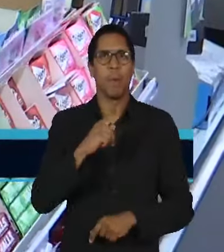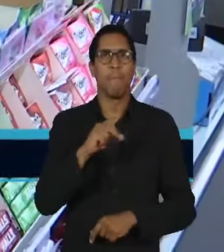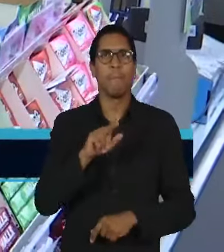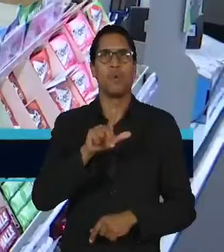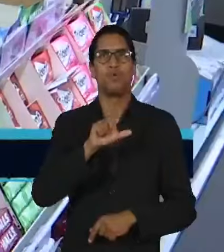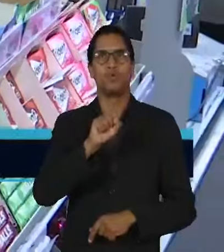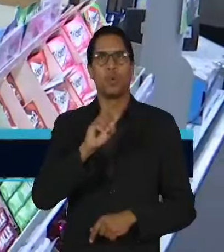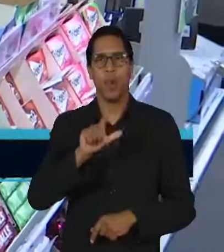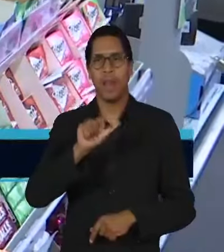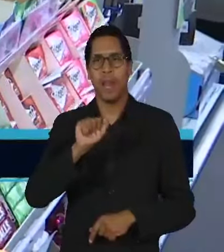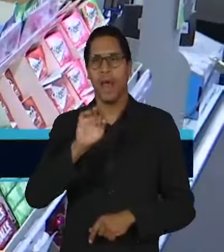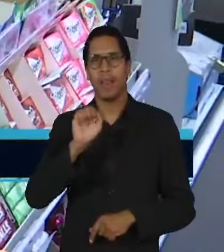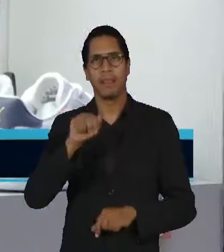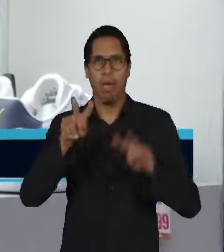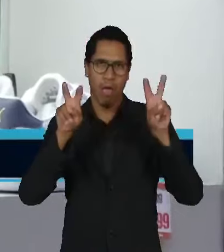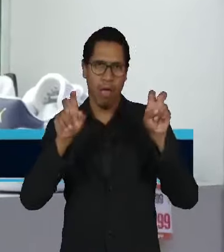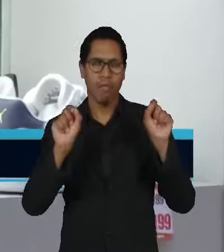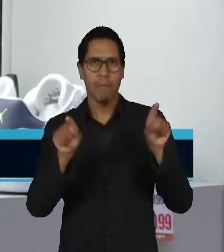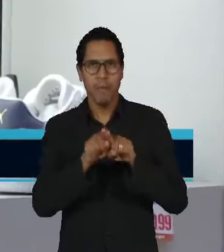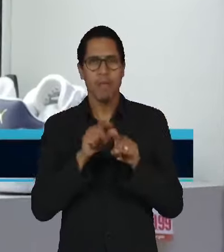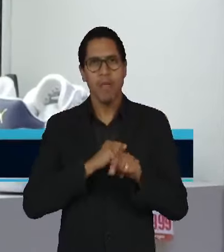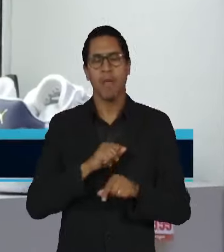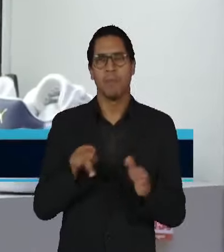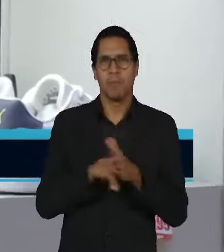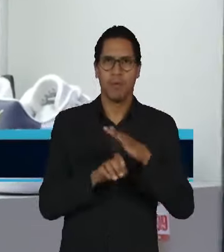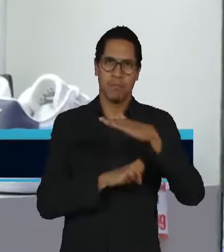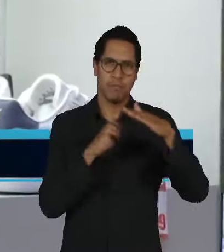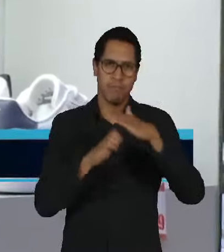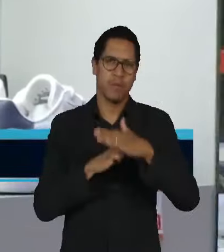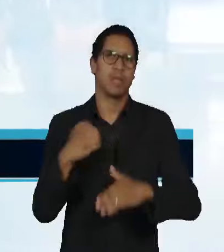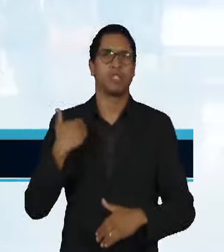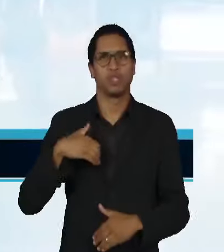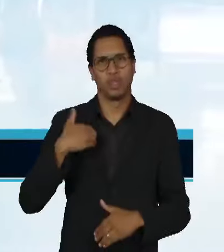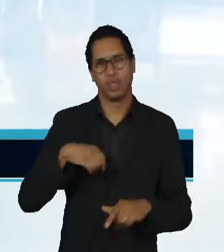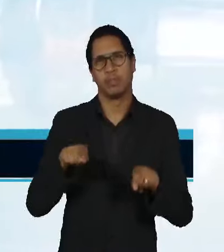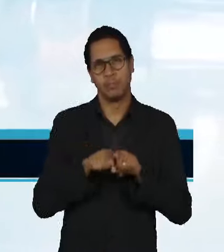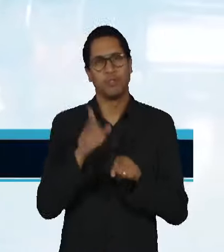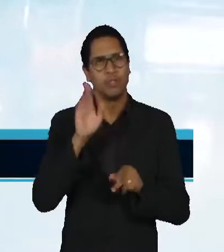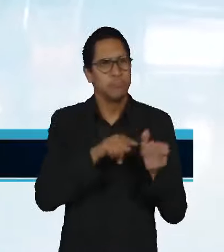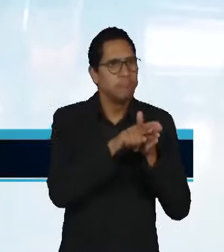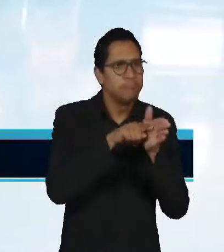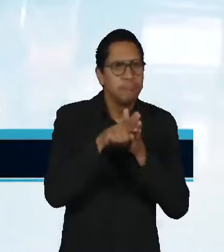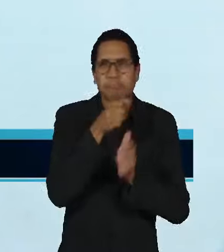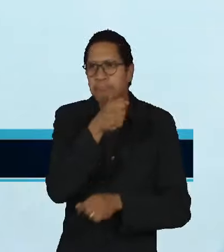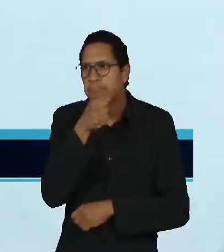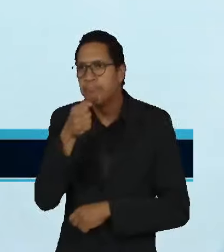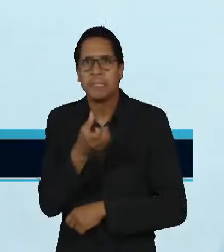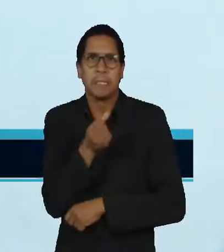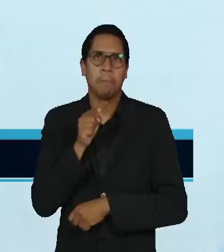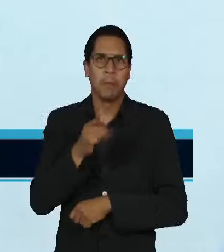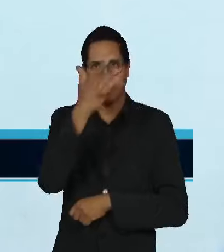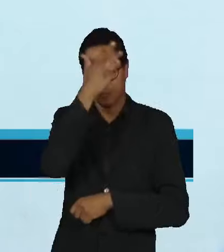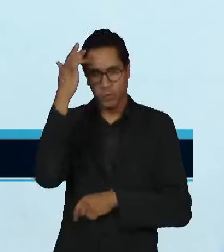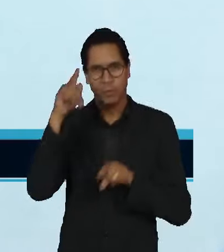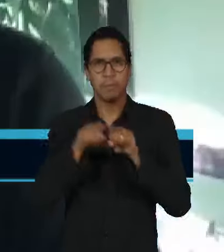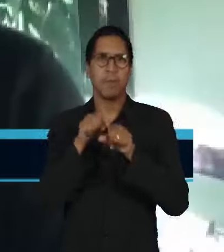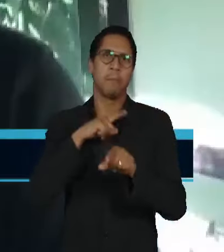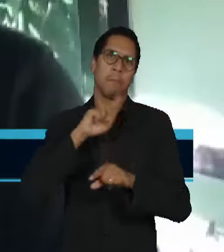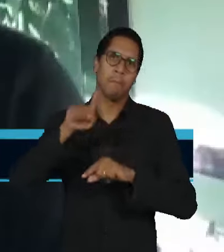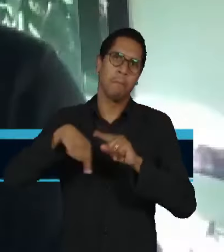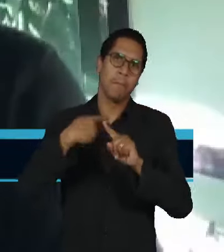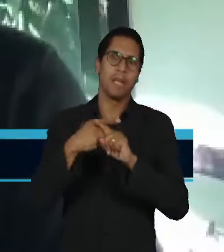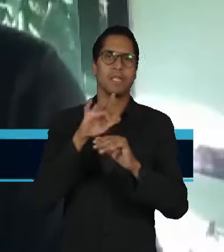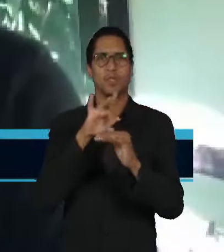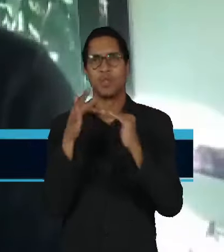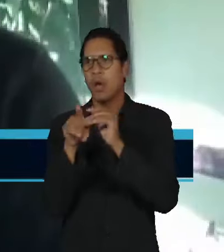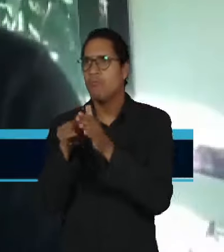uma consultoria argentina, que ouviu 6 mil pessoas e ainda analisou informações de redes sociais. Em